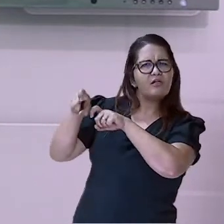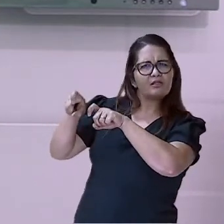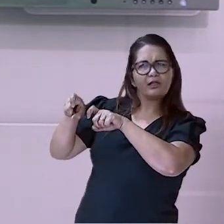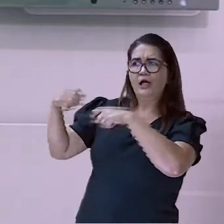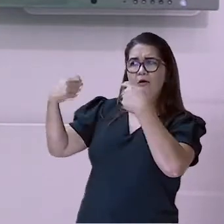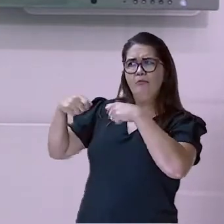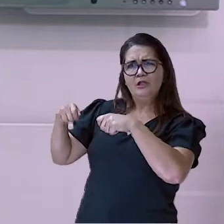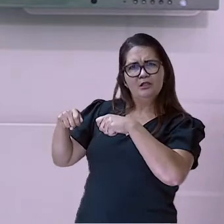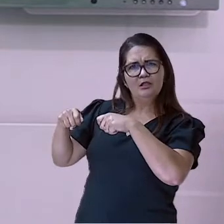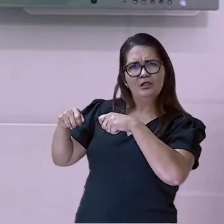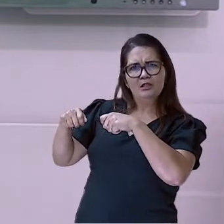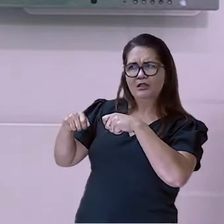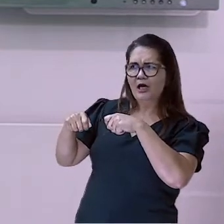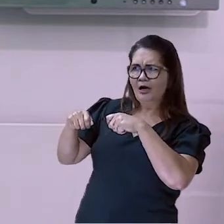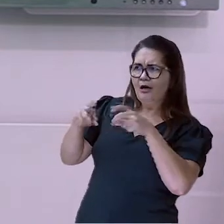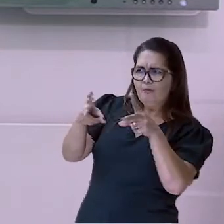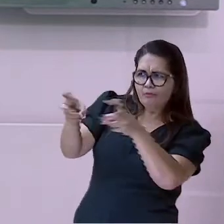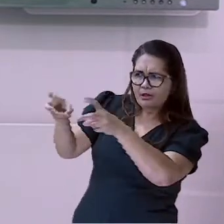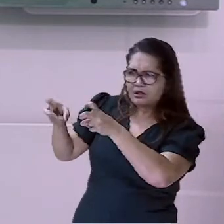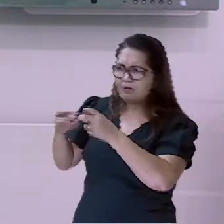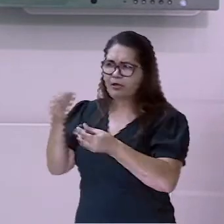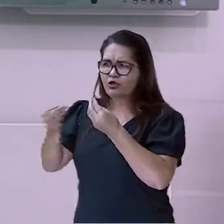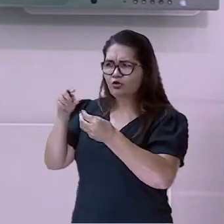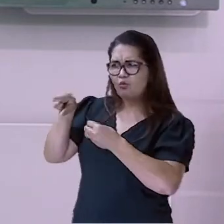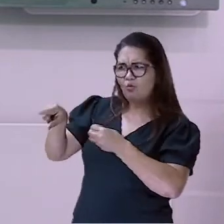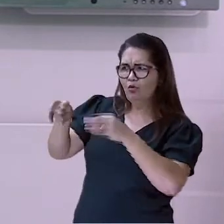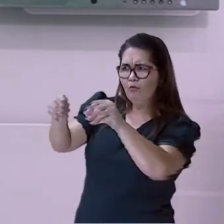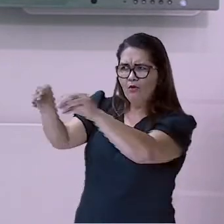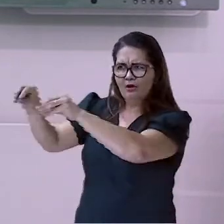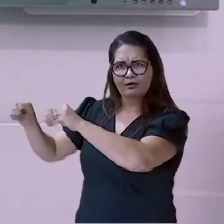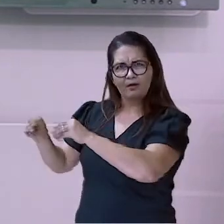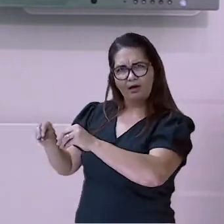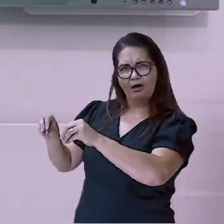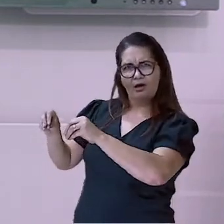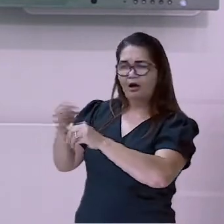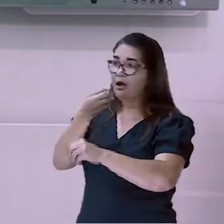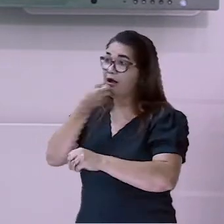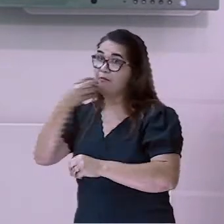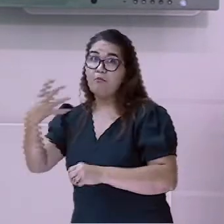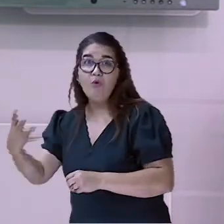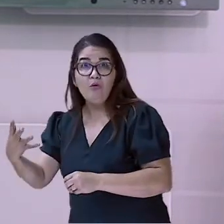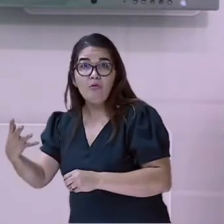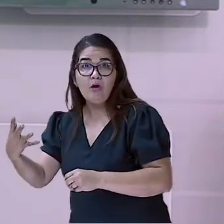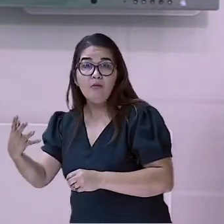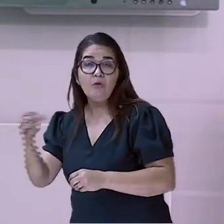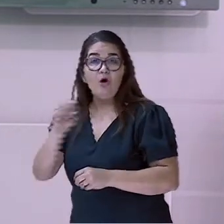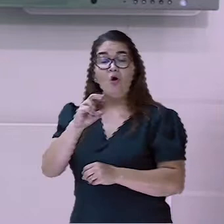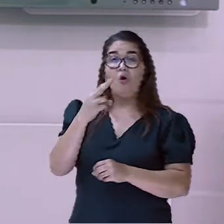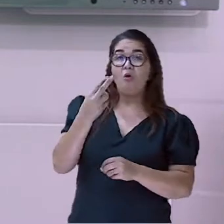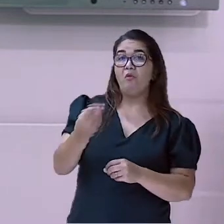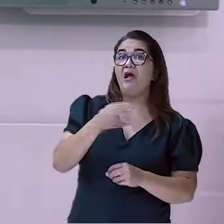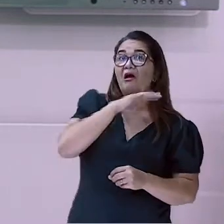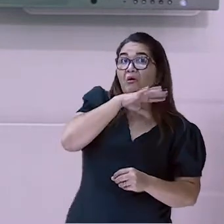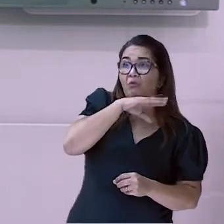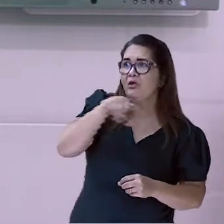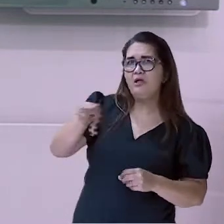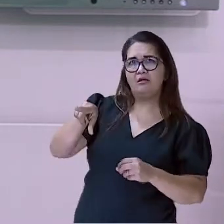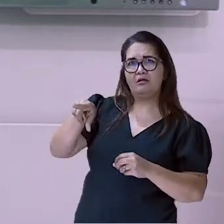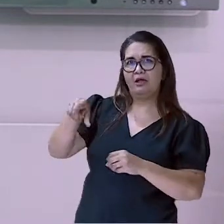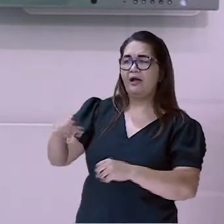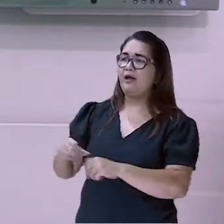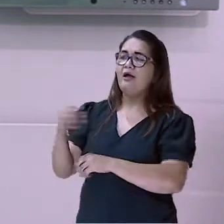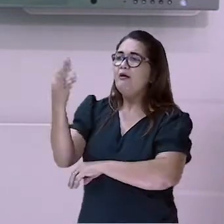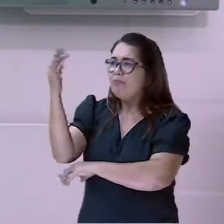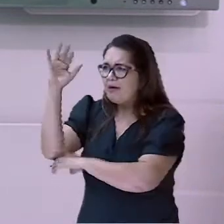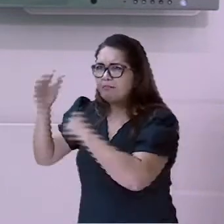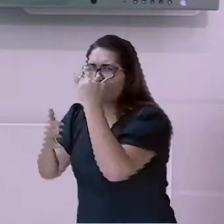você precisa preservar aquele solo para promover esse tipo de vegetação. Então, o solo interfere muito na formação